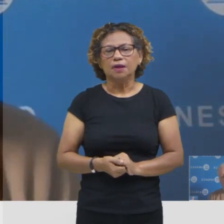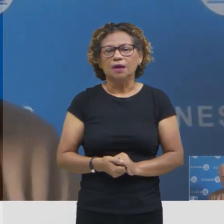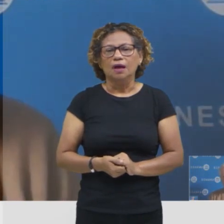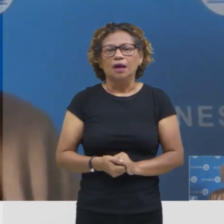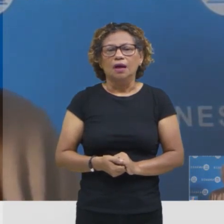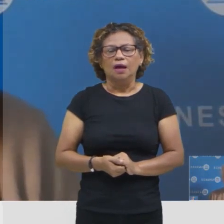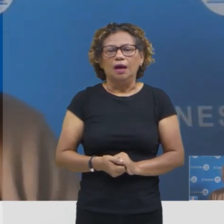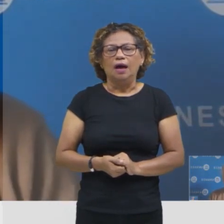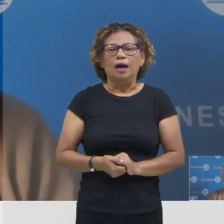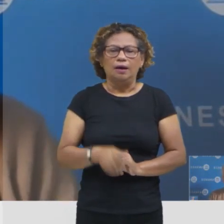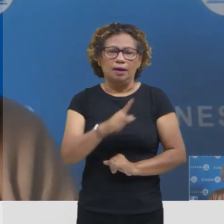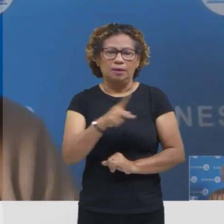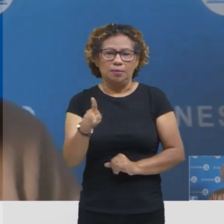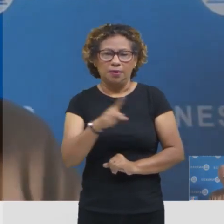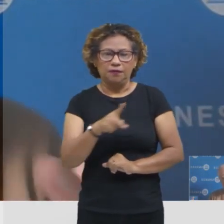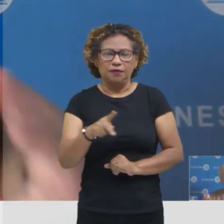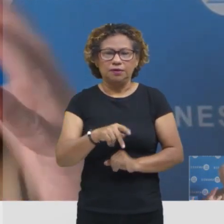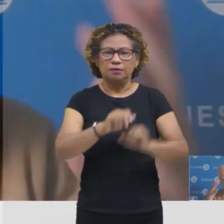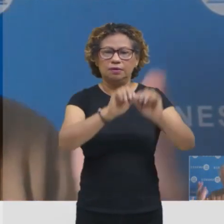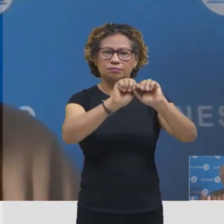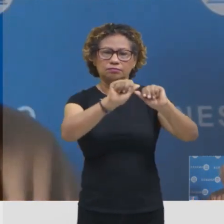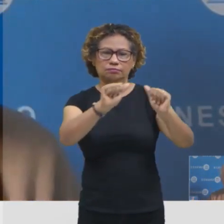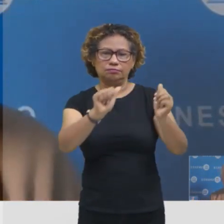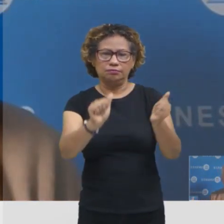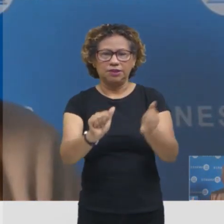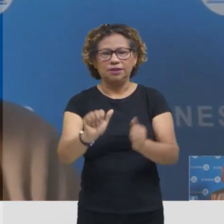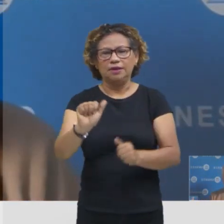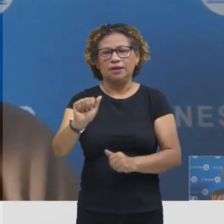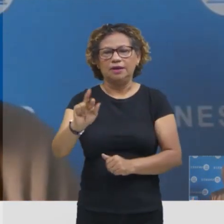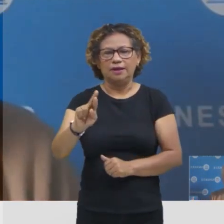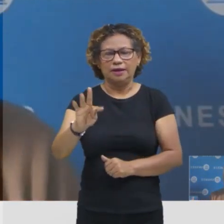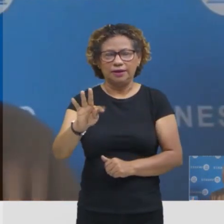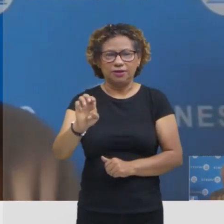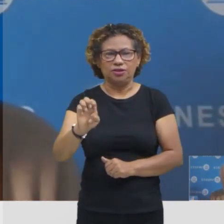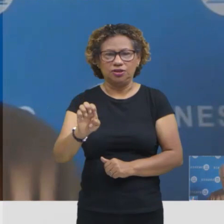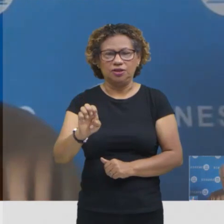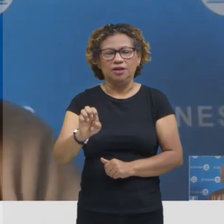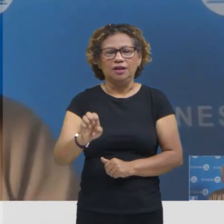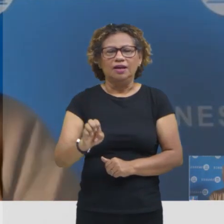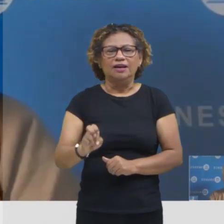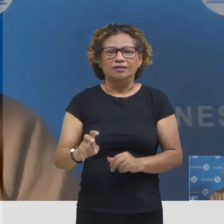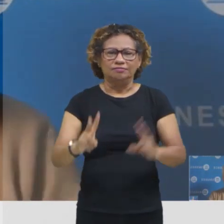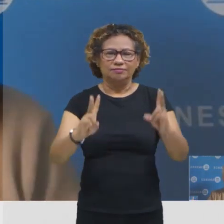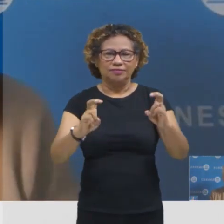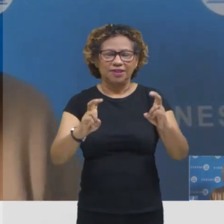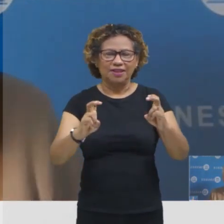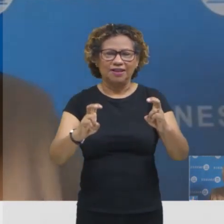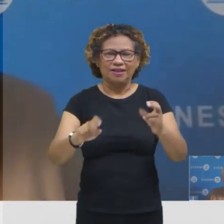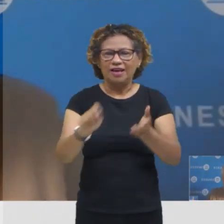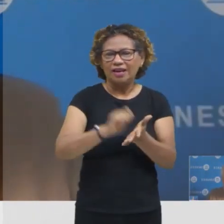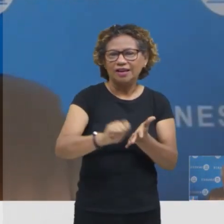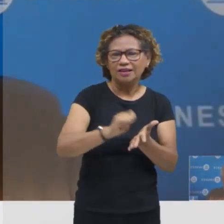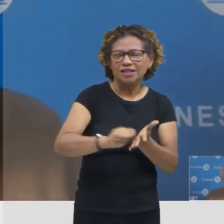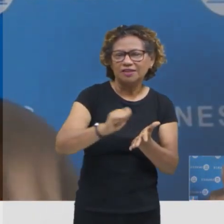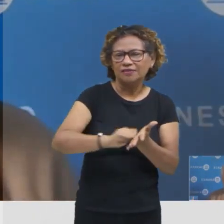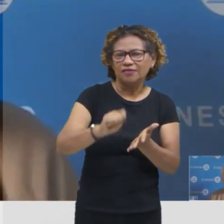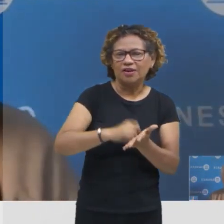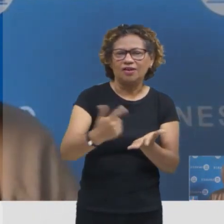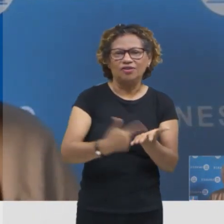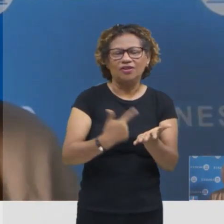das artes se referia, ou pelo menos não referia, foi a um texto antigo que eu escrevi, do qual já me tinha